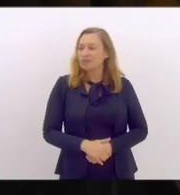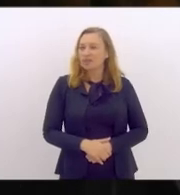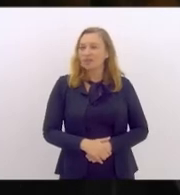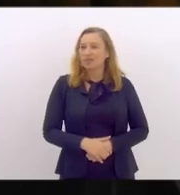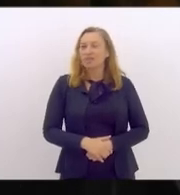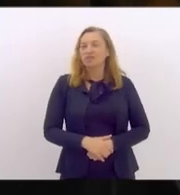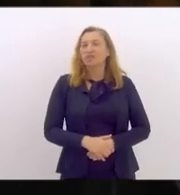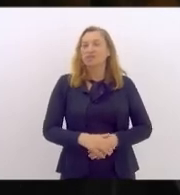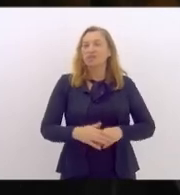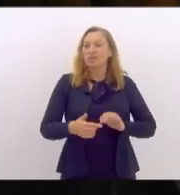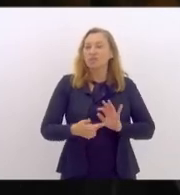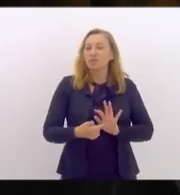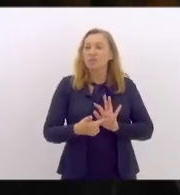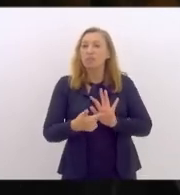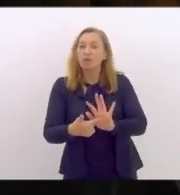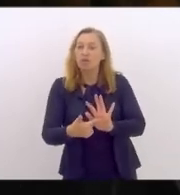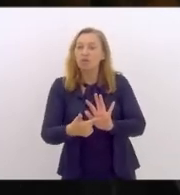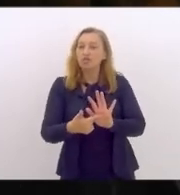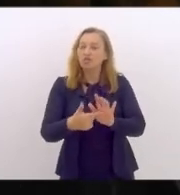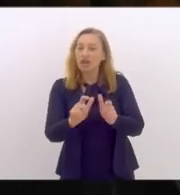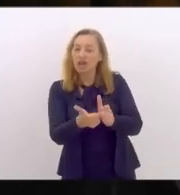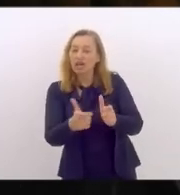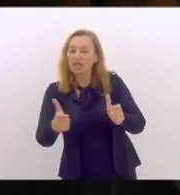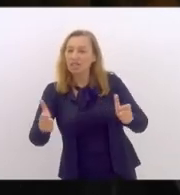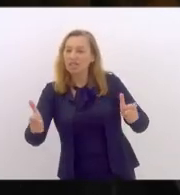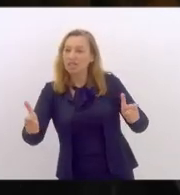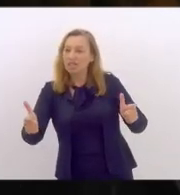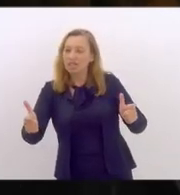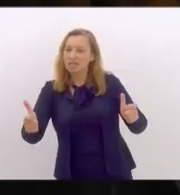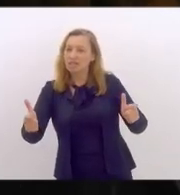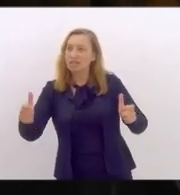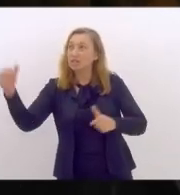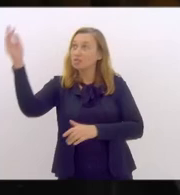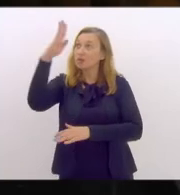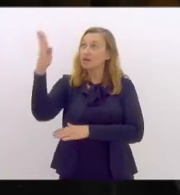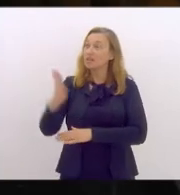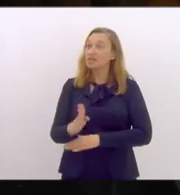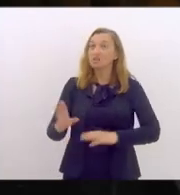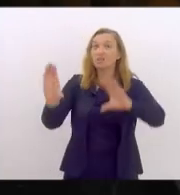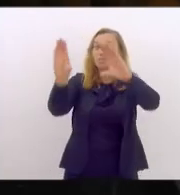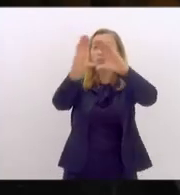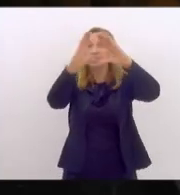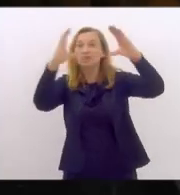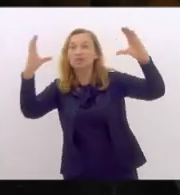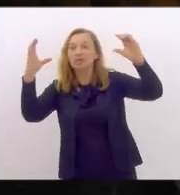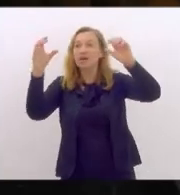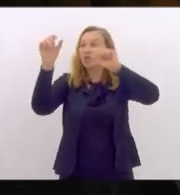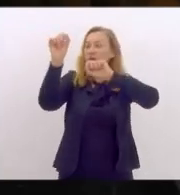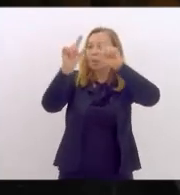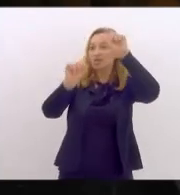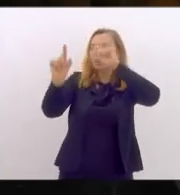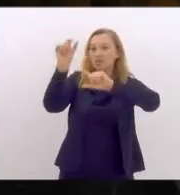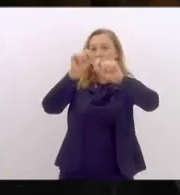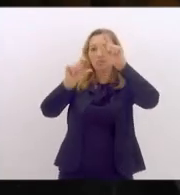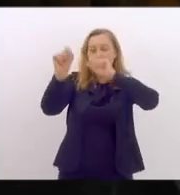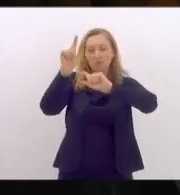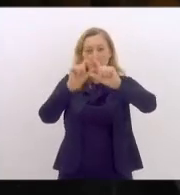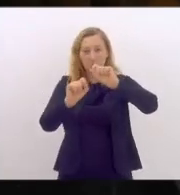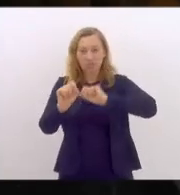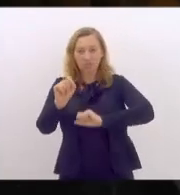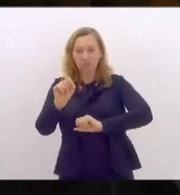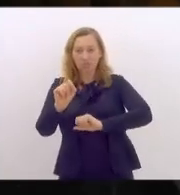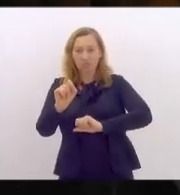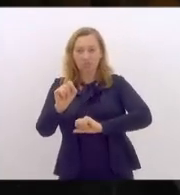retratas este céu de por isso azul a verdura sem par